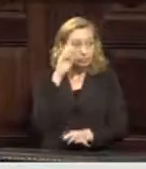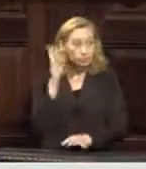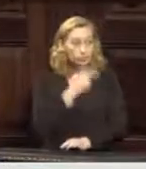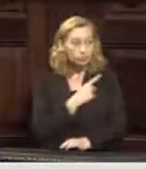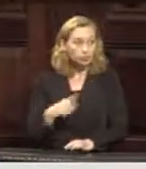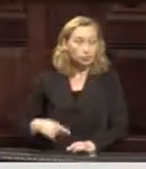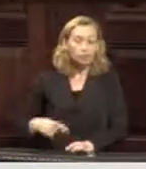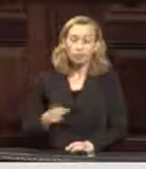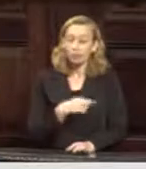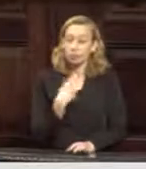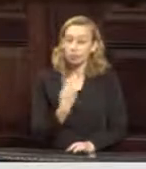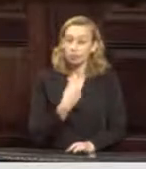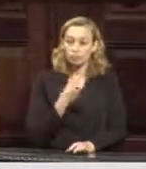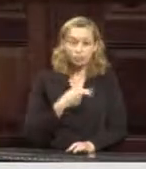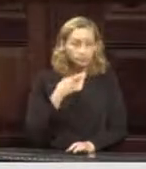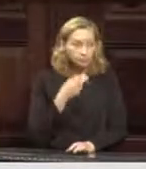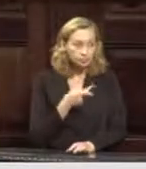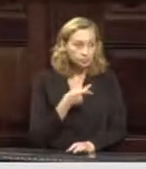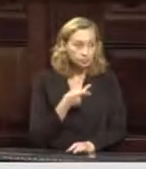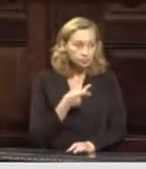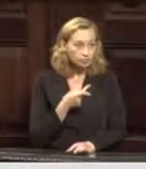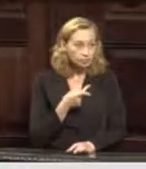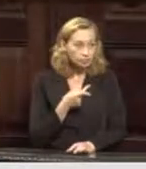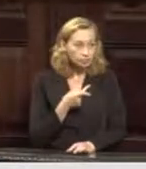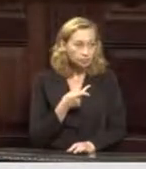dos duodécimos, nós falamos